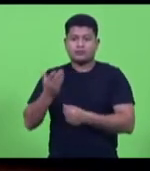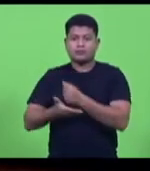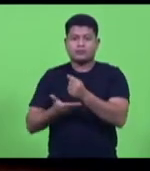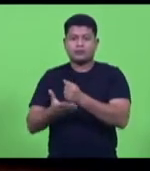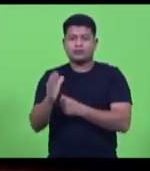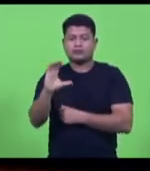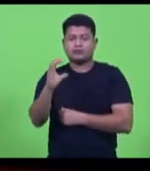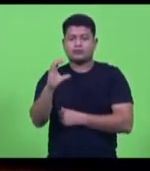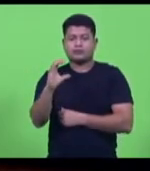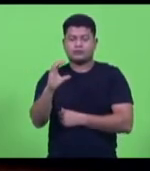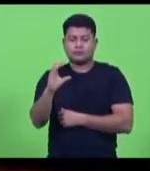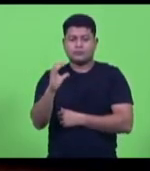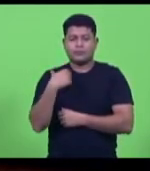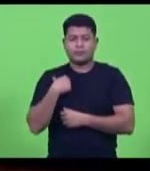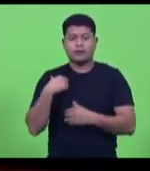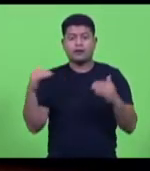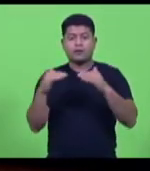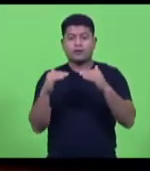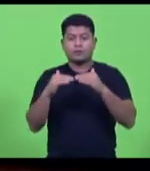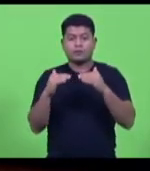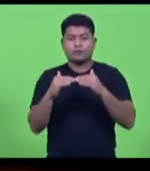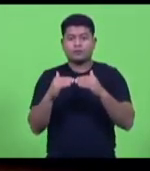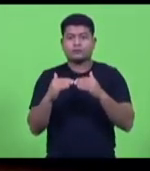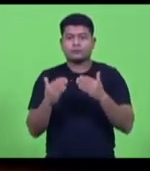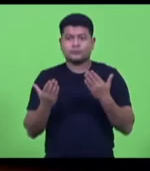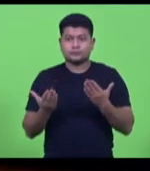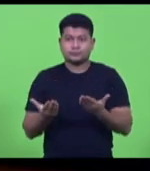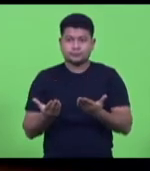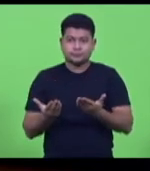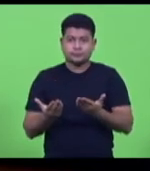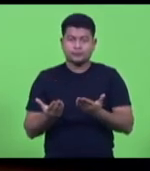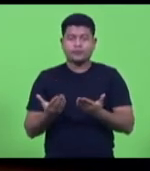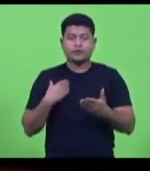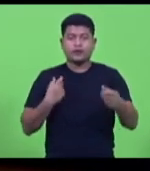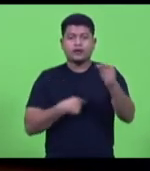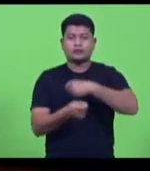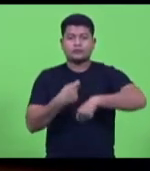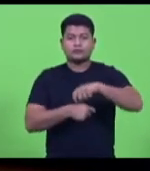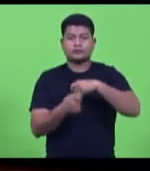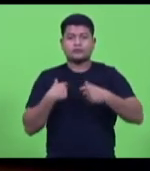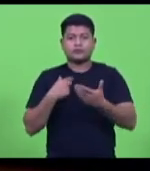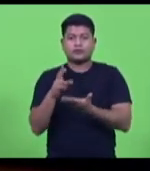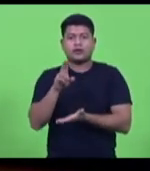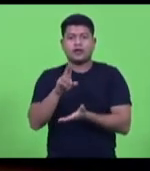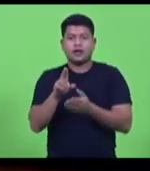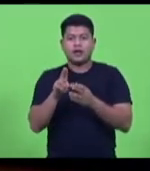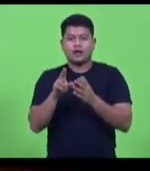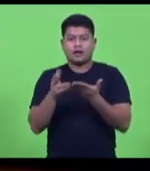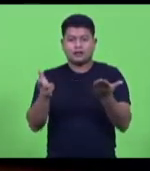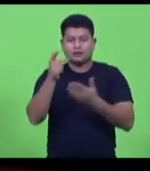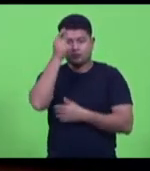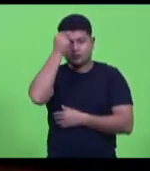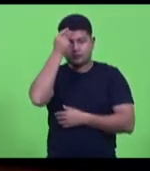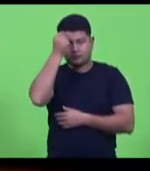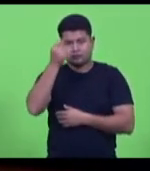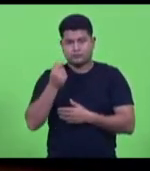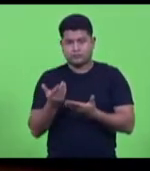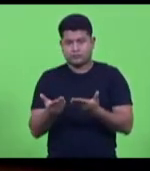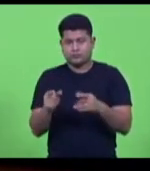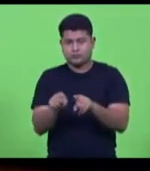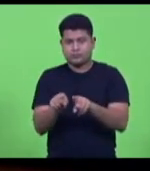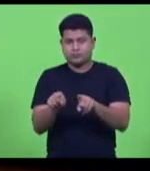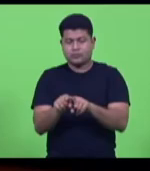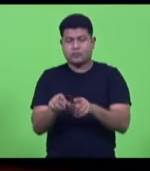com concordância das instâncias administrativas da universidade, como o Conselho Universitário, através da